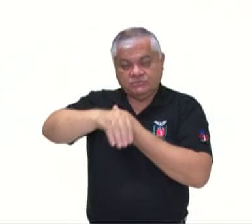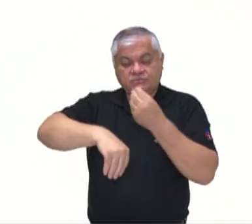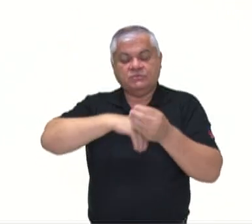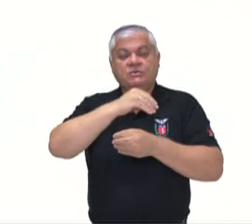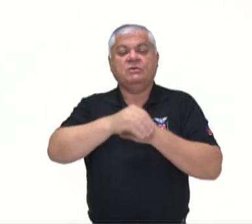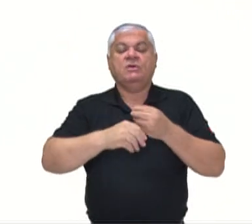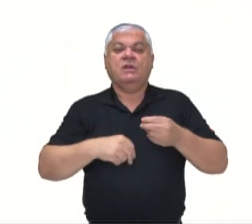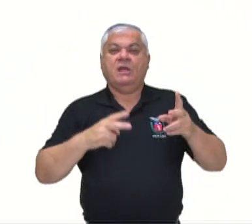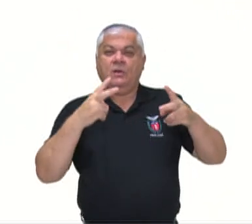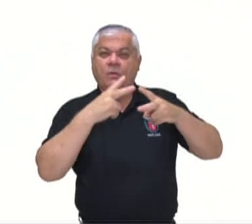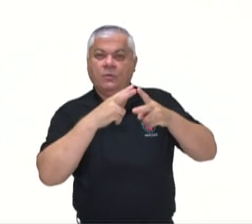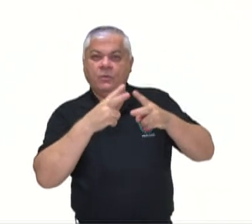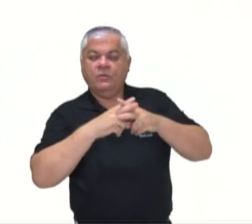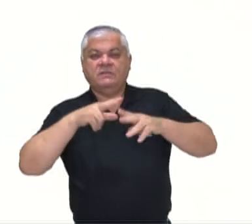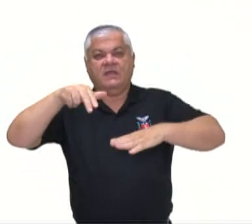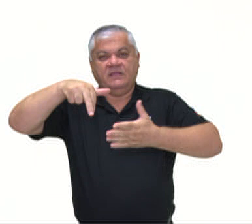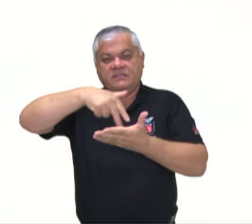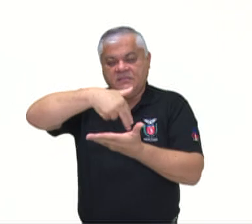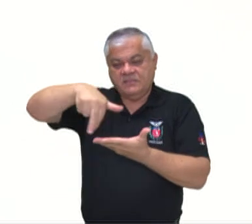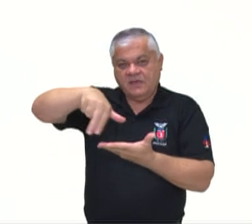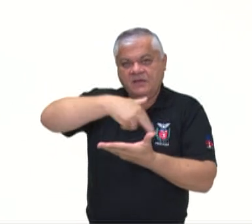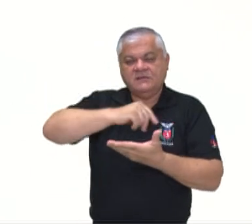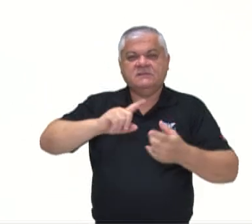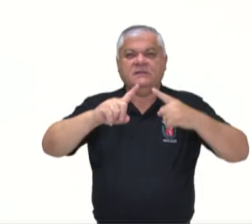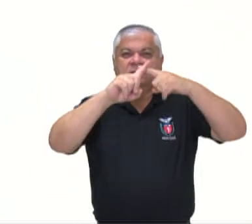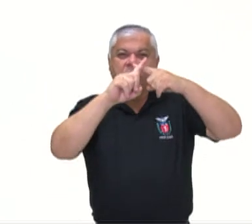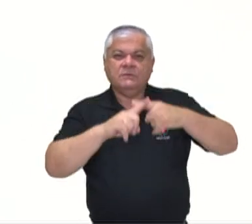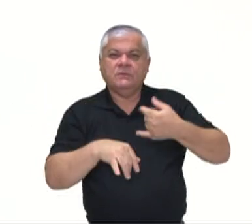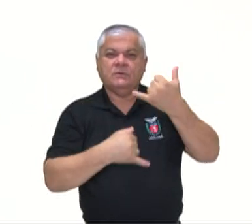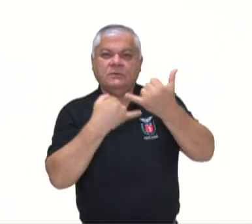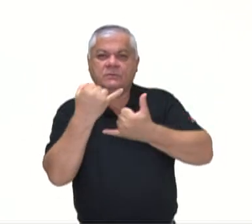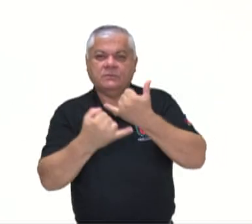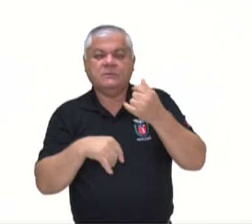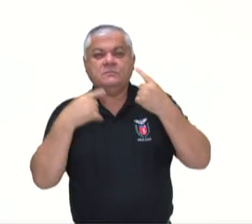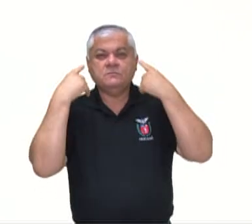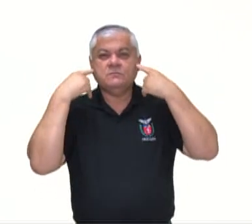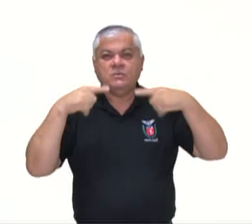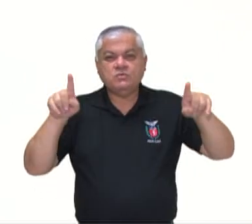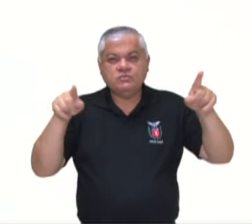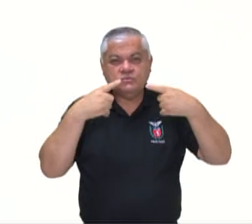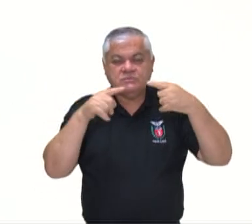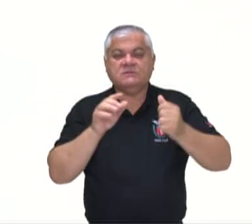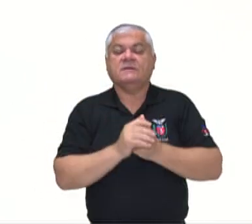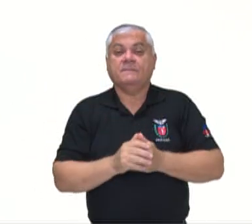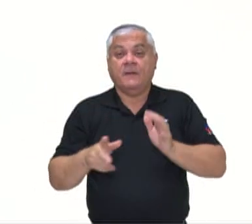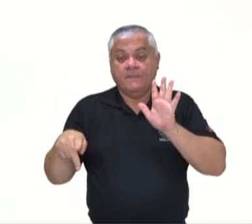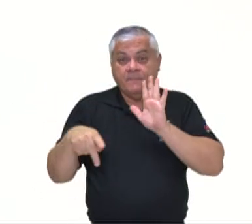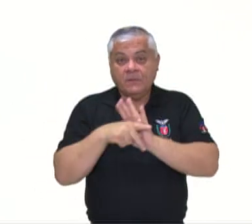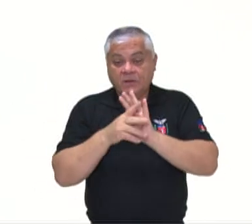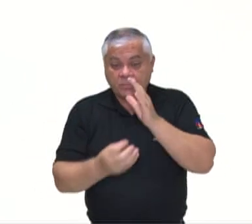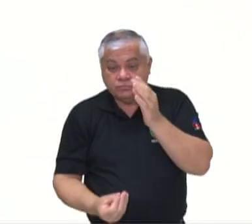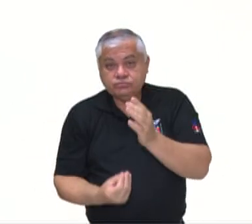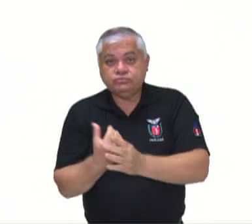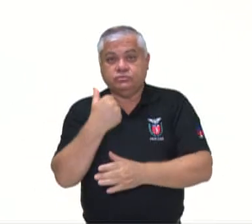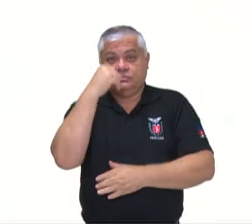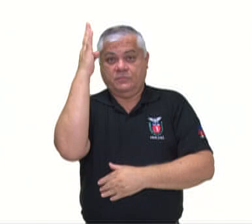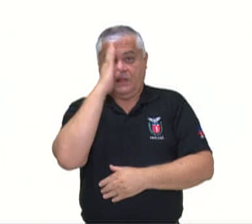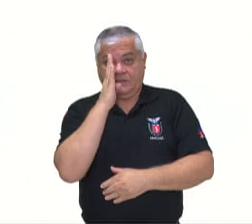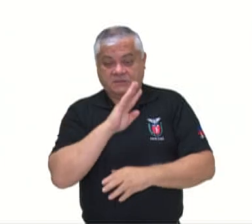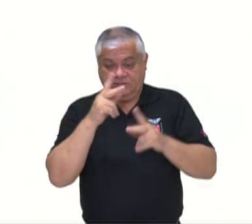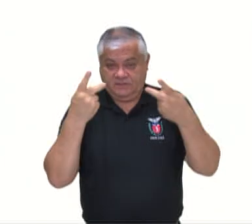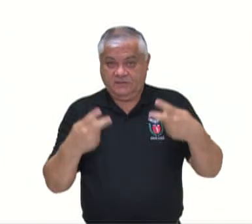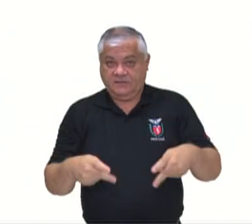a dança, o jogo, a cultura popular e a música. Genuinamente brasileira, foi desenvolvida no